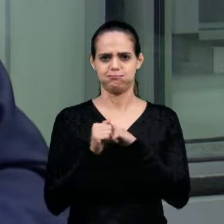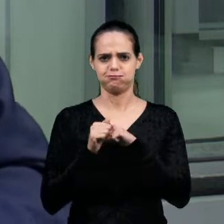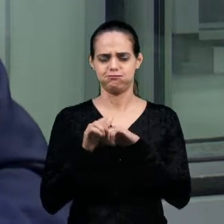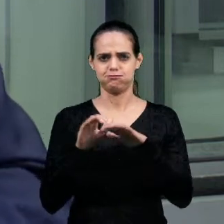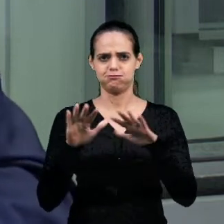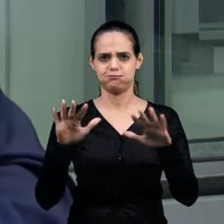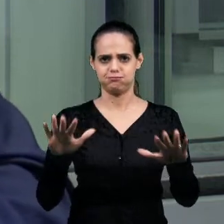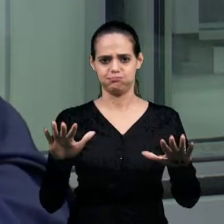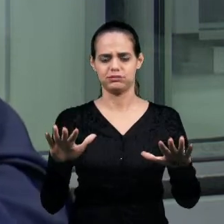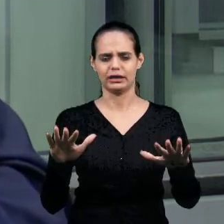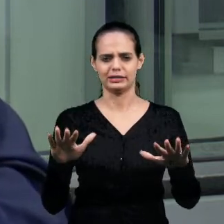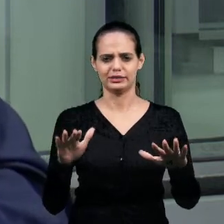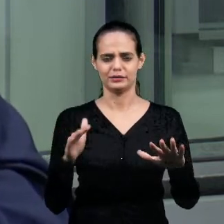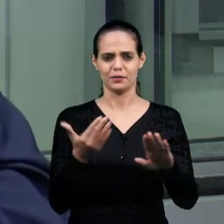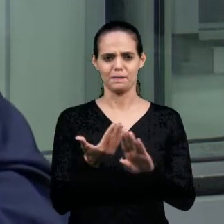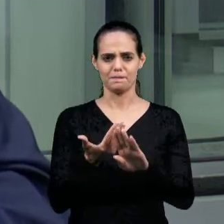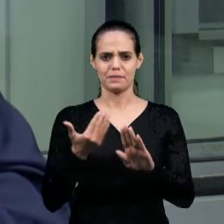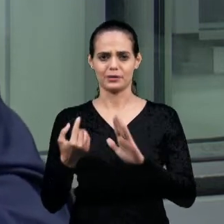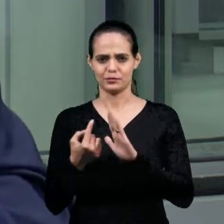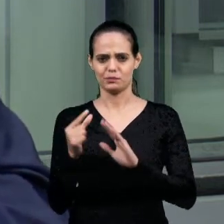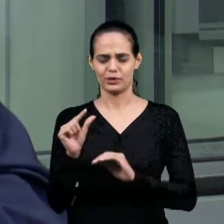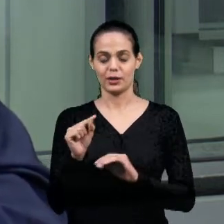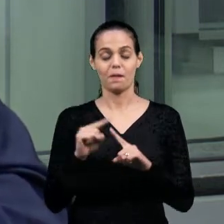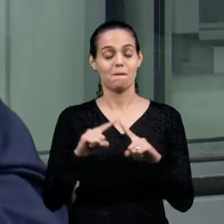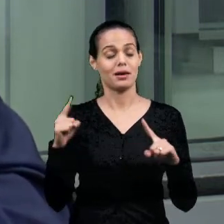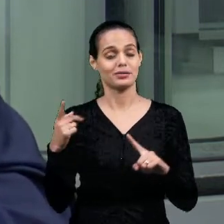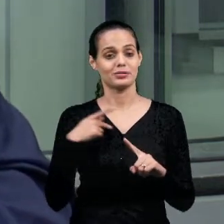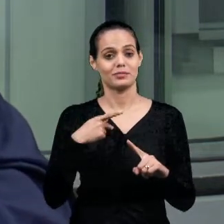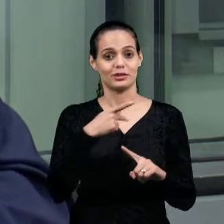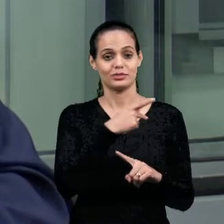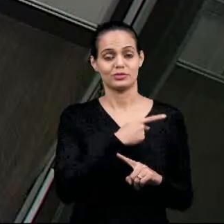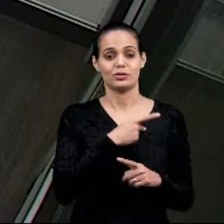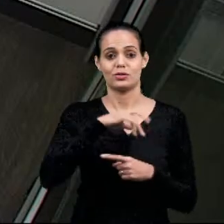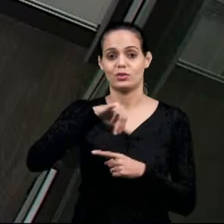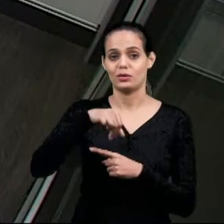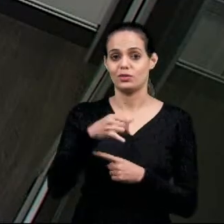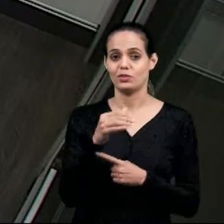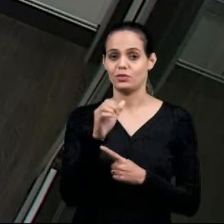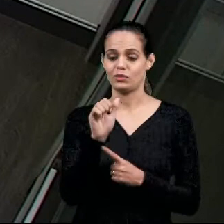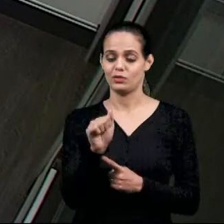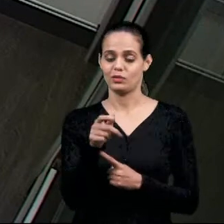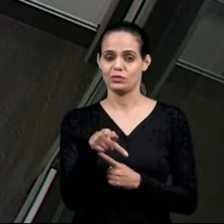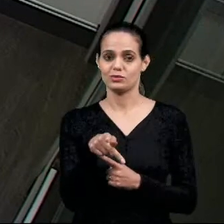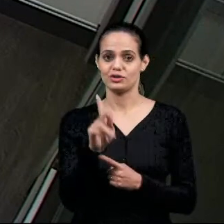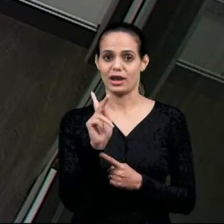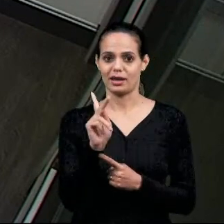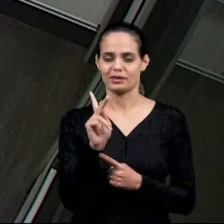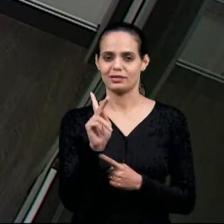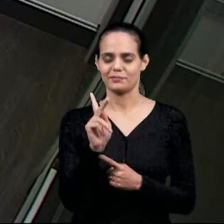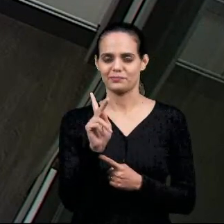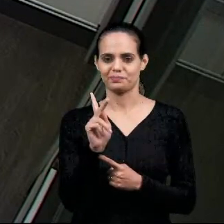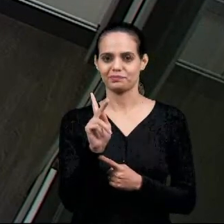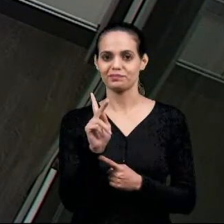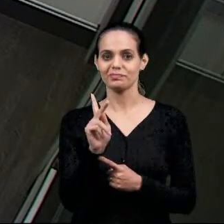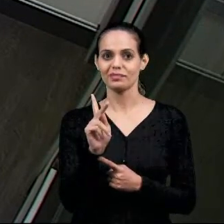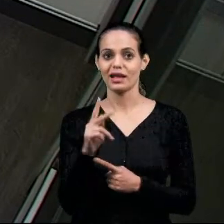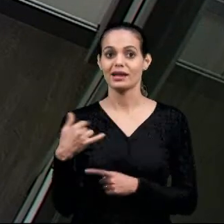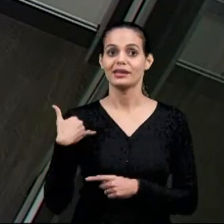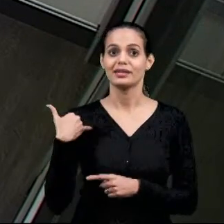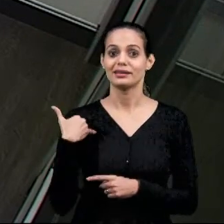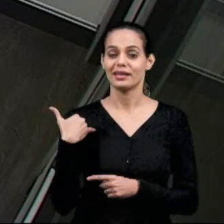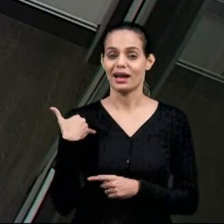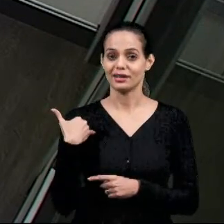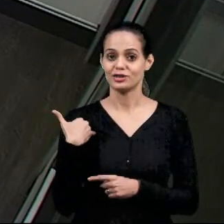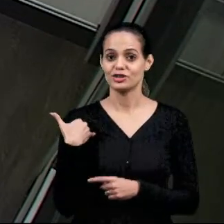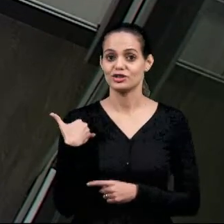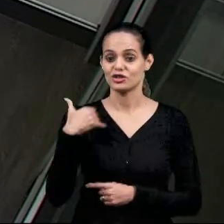dele, mas nós temos conosco lá o pastor Jabes Gueiros. Sim, perfeito. 94 anos de idade. E somos em 4 pastores,